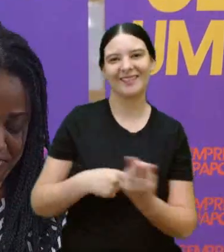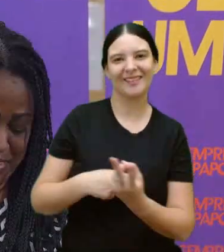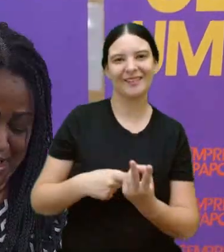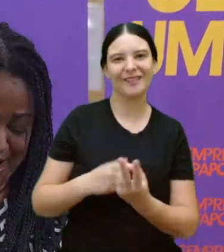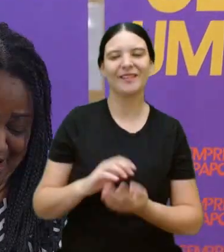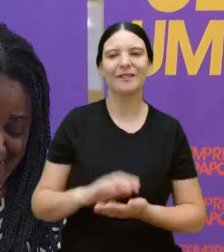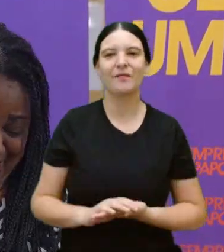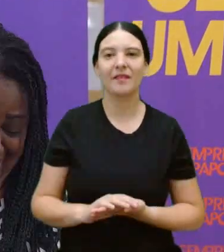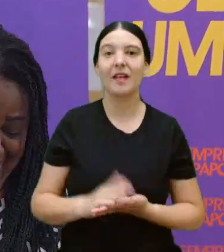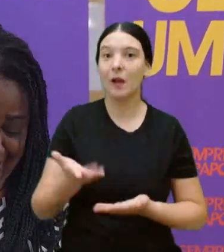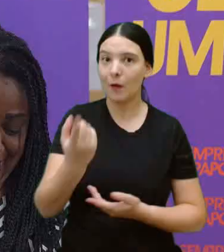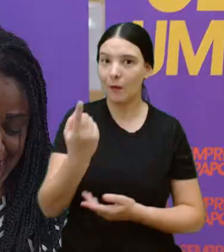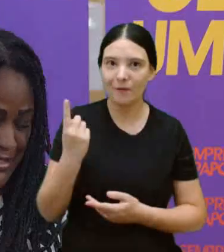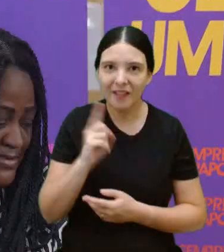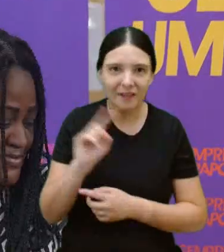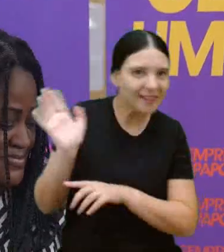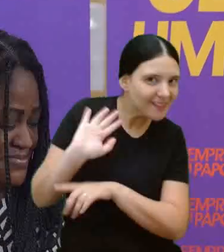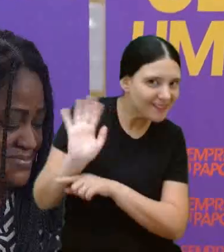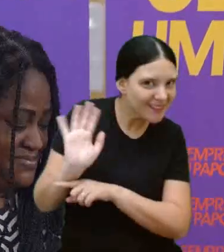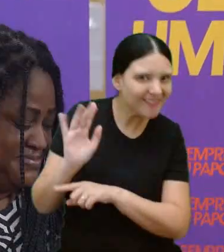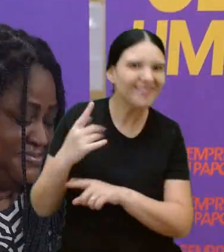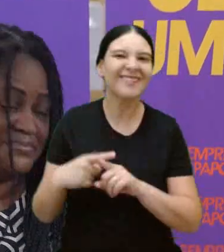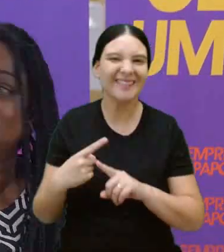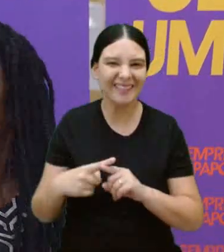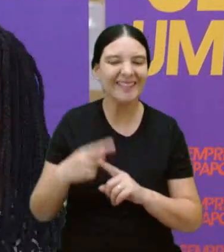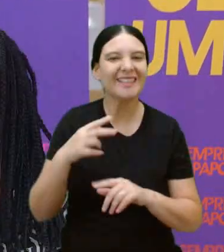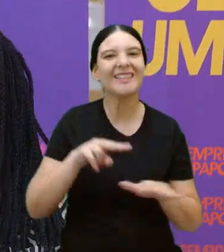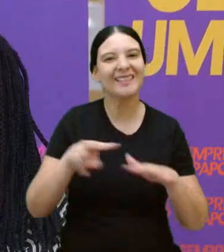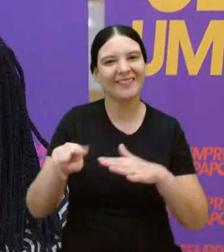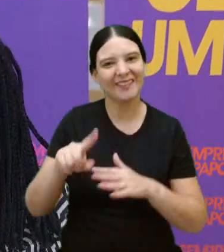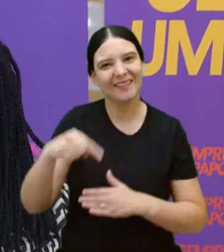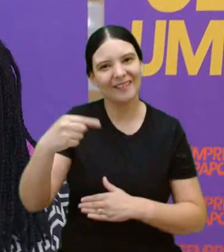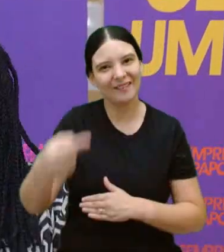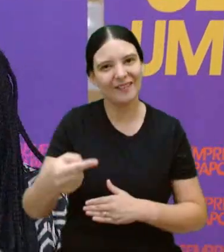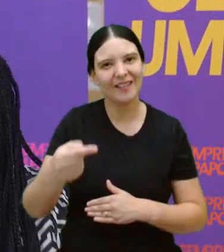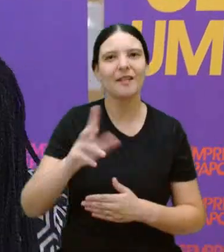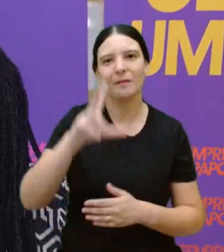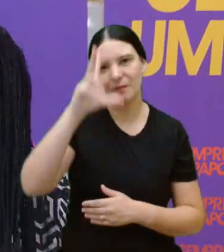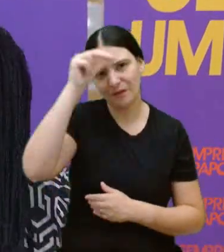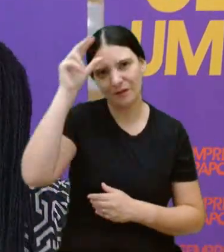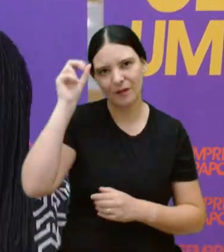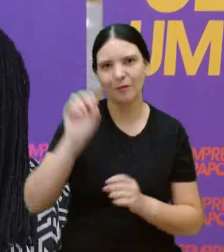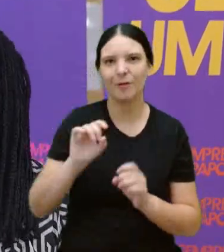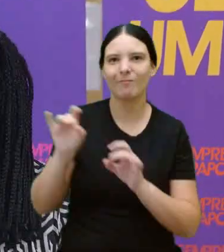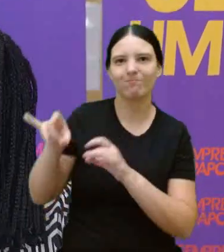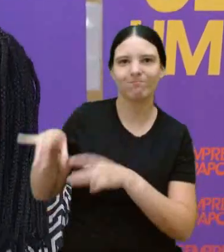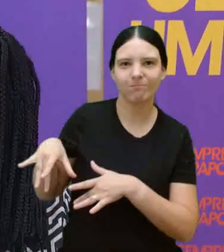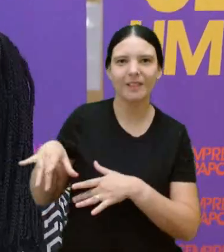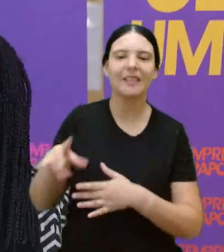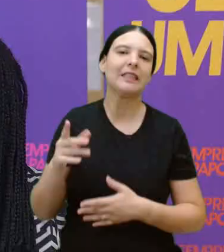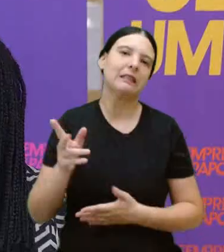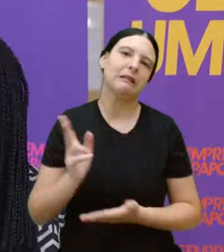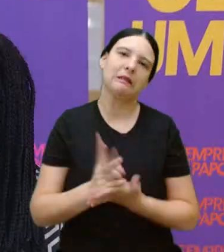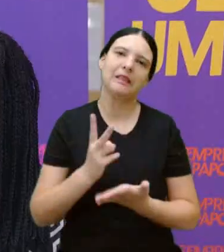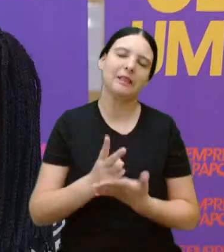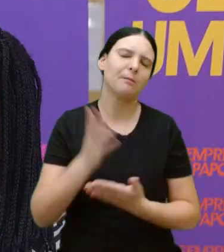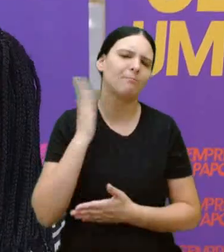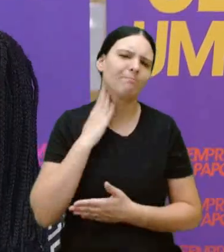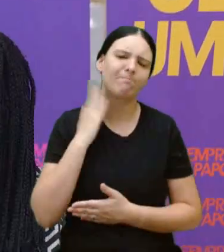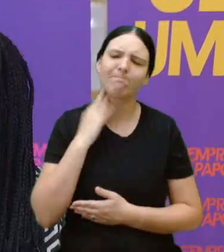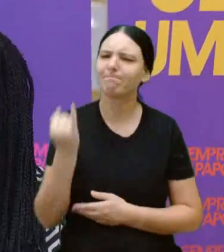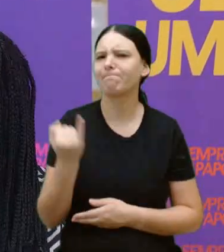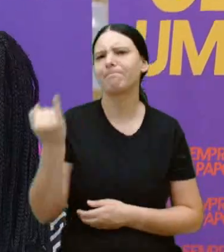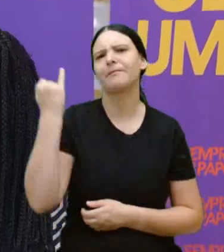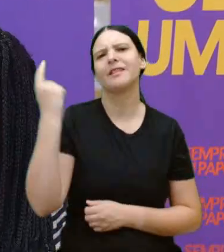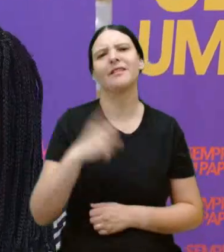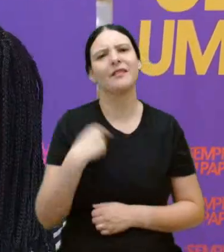viu? Como vocês sabem, semana que vem estou deixando a prefeitura e o Sempre o Papo foi muito importante para a gente. Talvez aqui